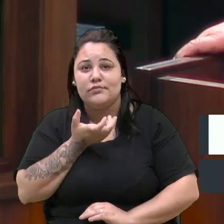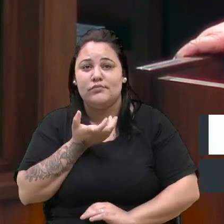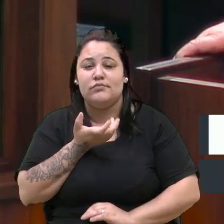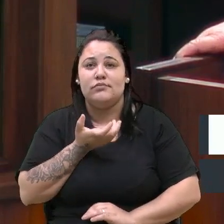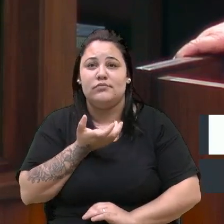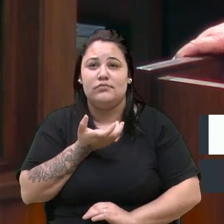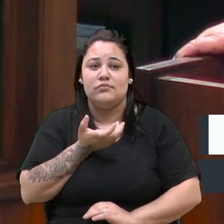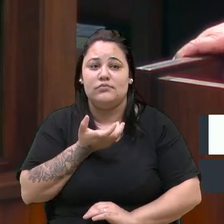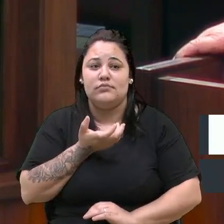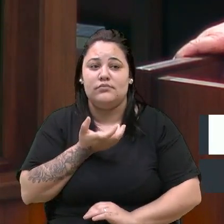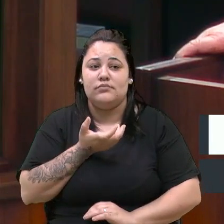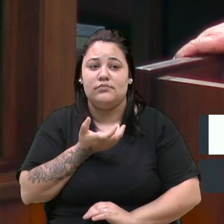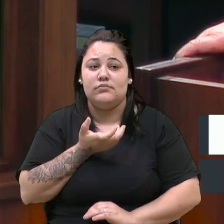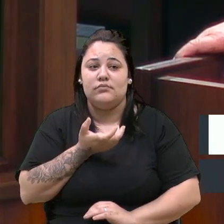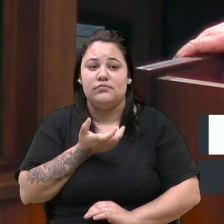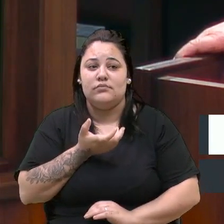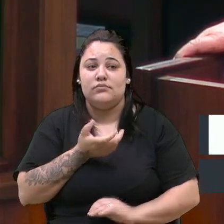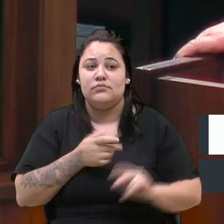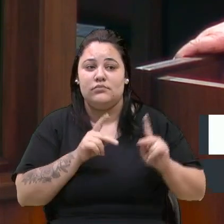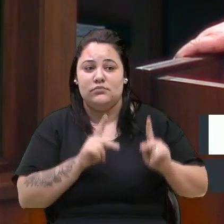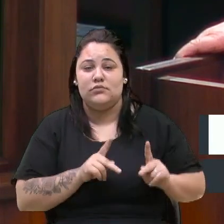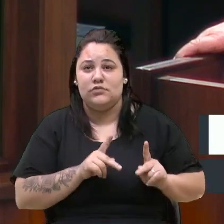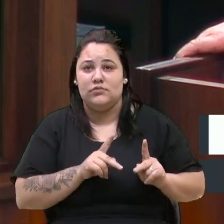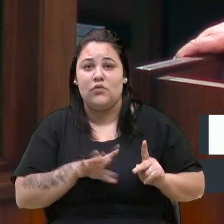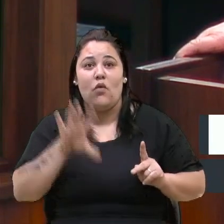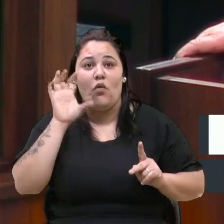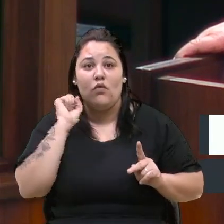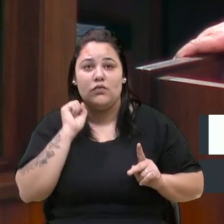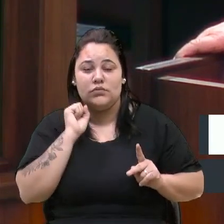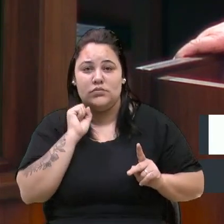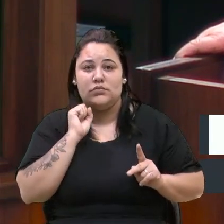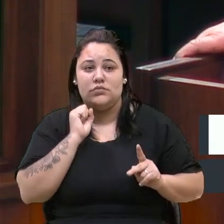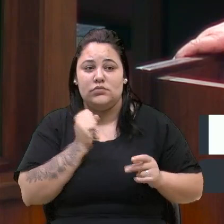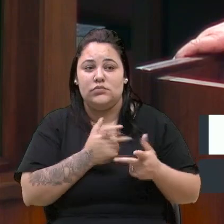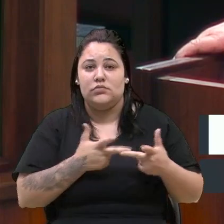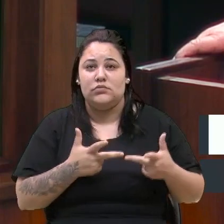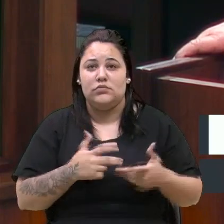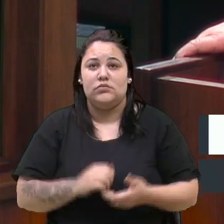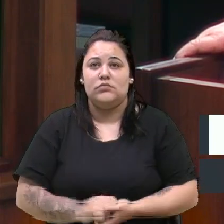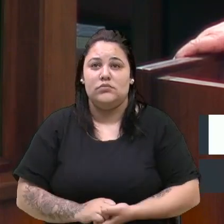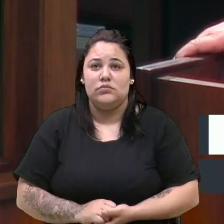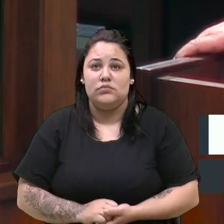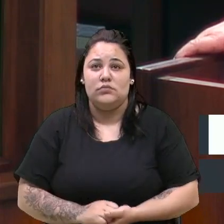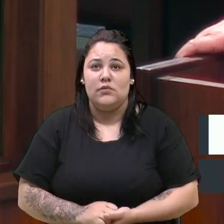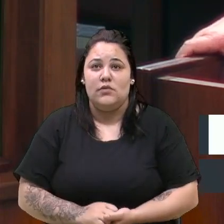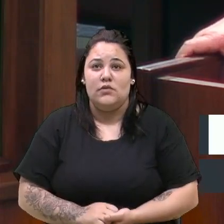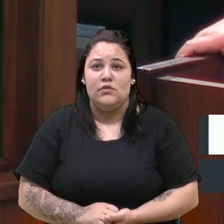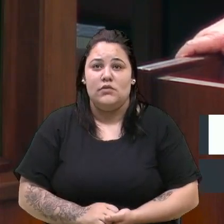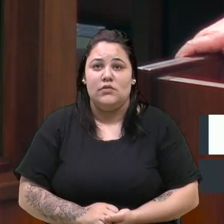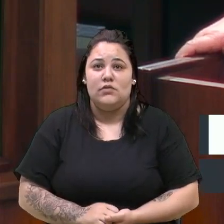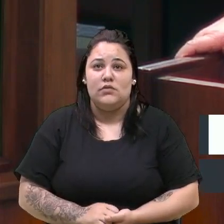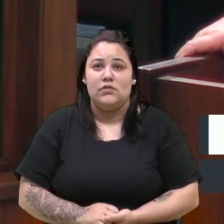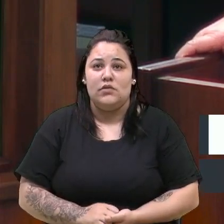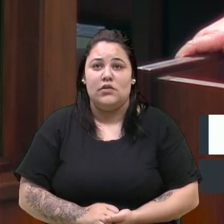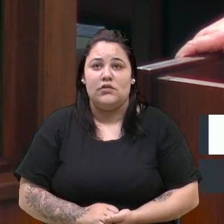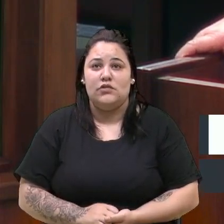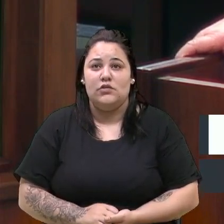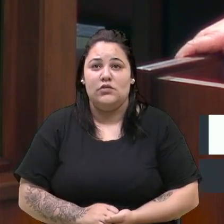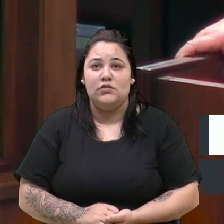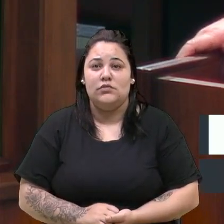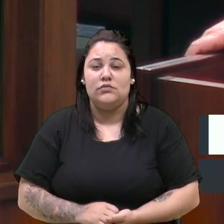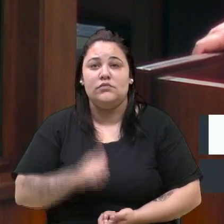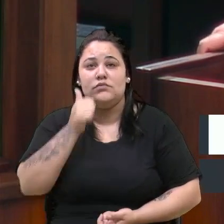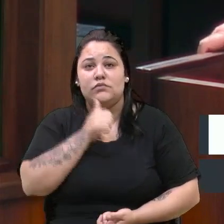gostaria que as pessoas vissem esta situação Agora mesmo que estou aqui na tribuna, uma senhora está